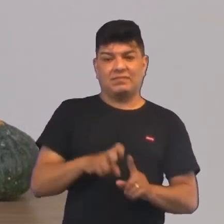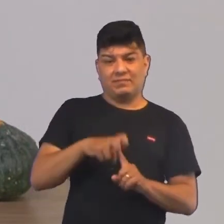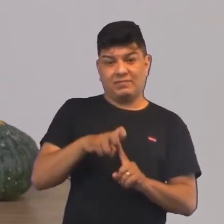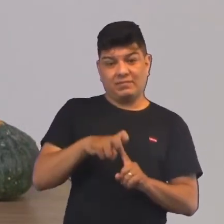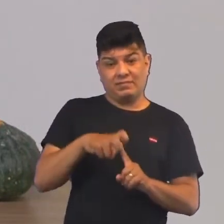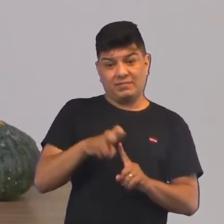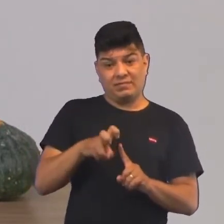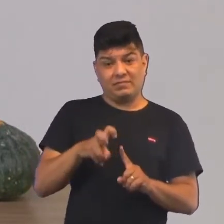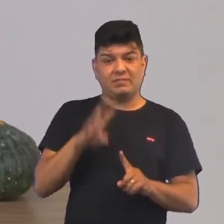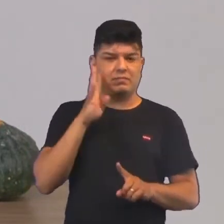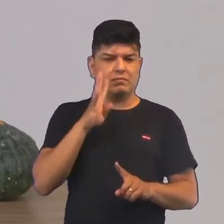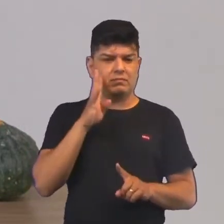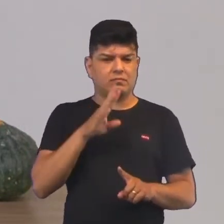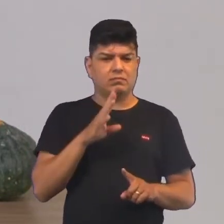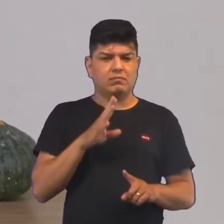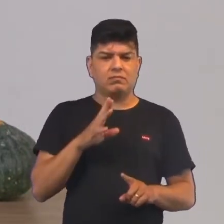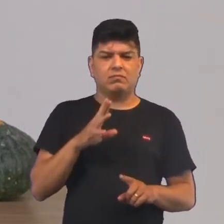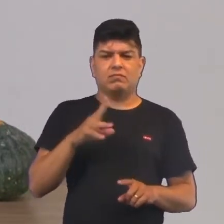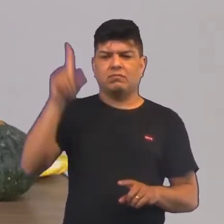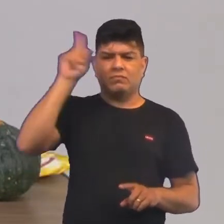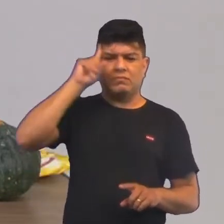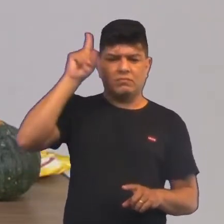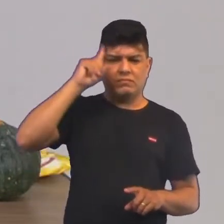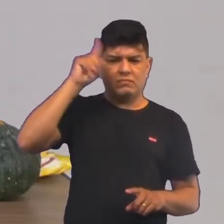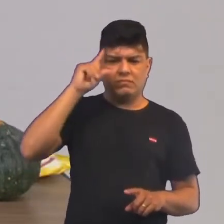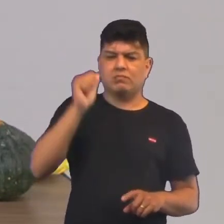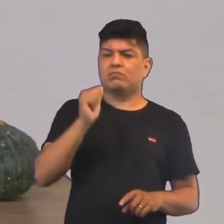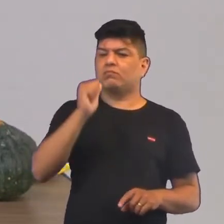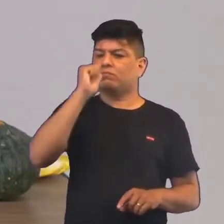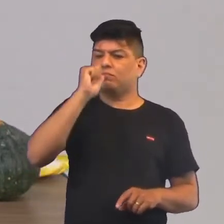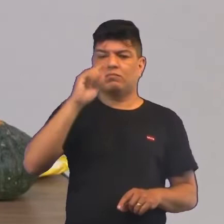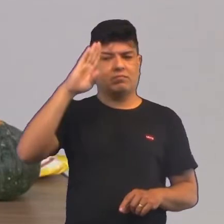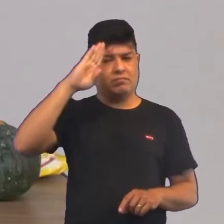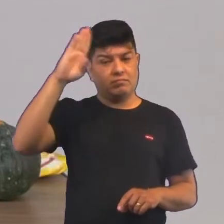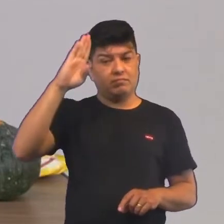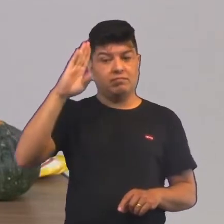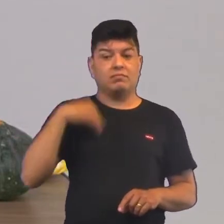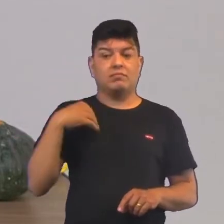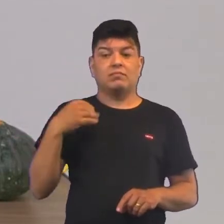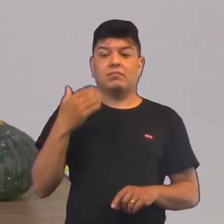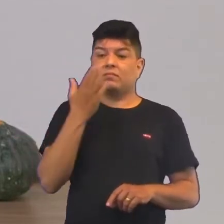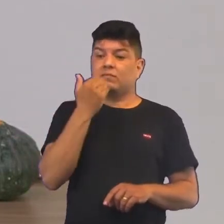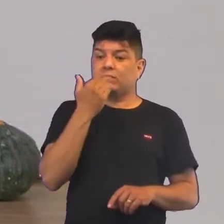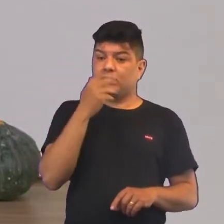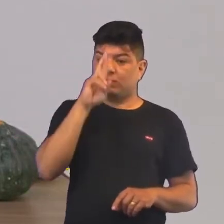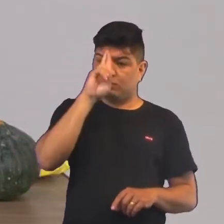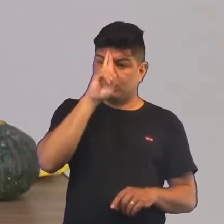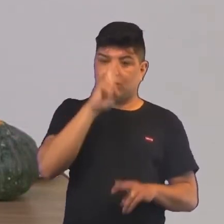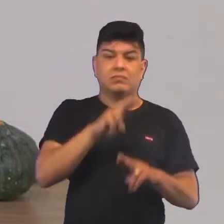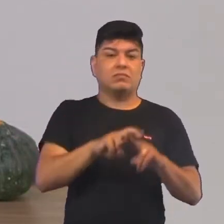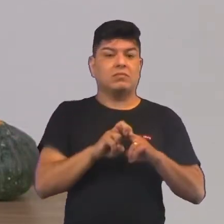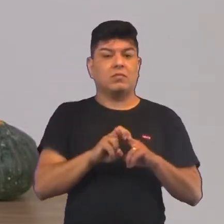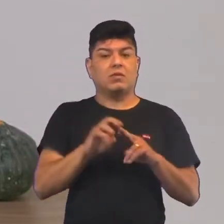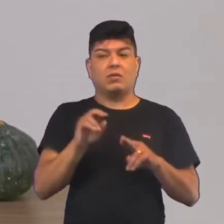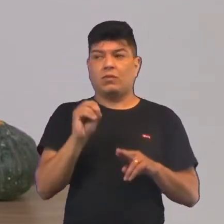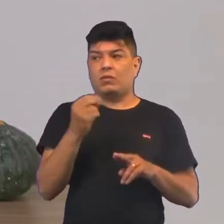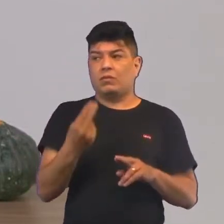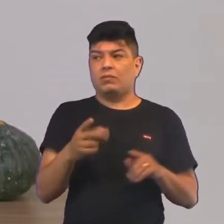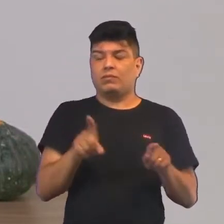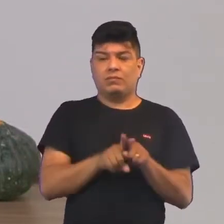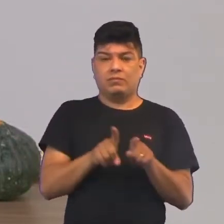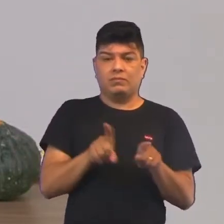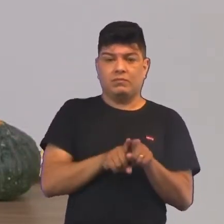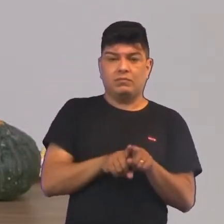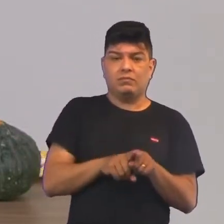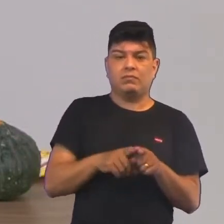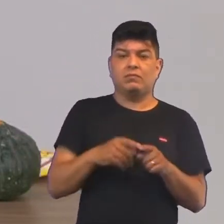Refrigerante não é legal ser tomado todos os dias, principalmente durante as refeições, ou mesmo